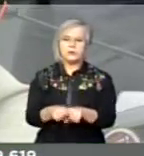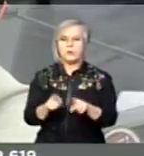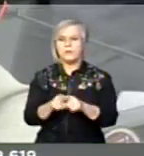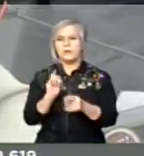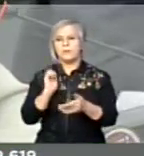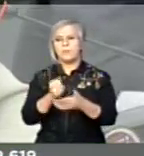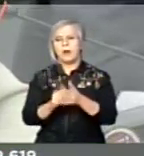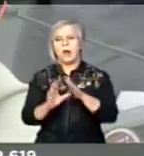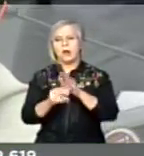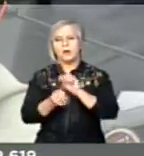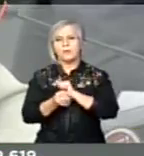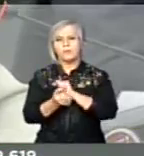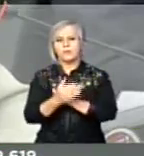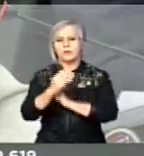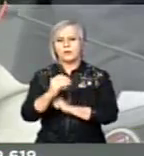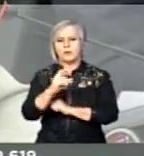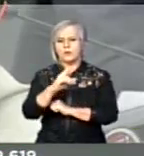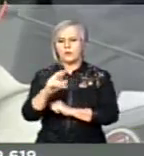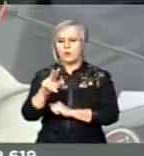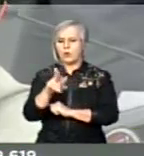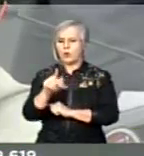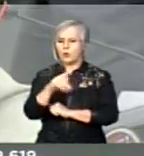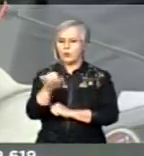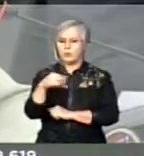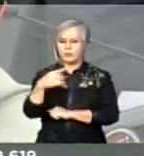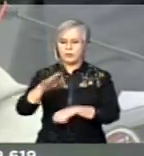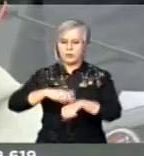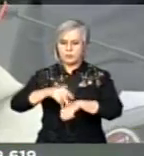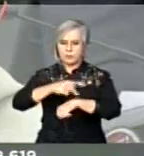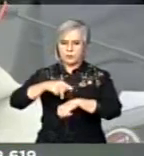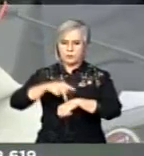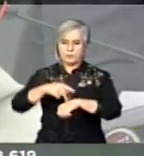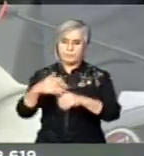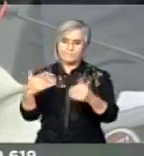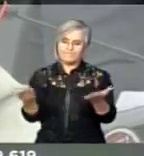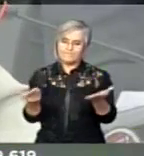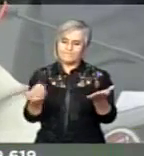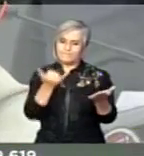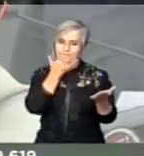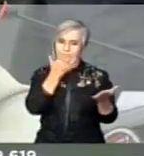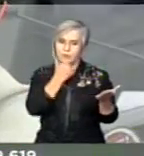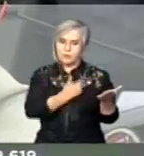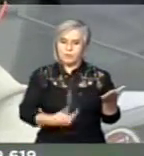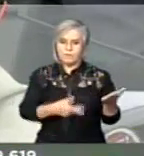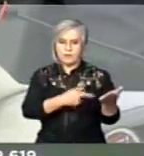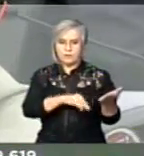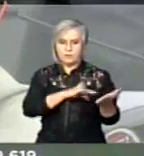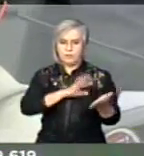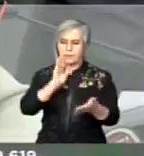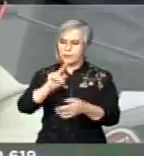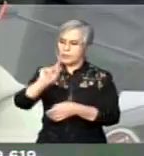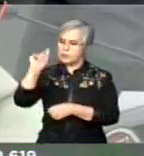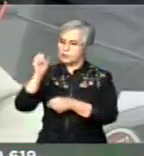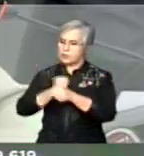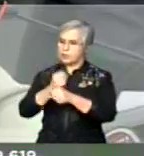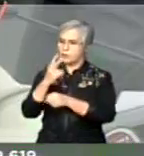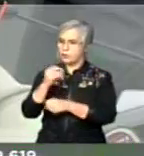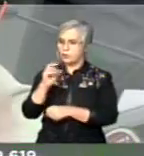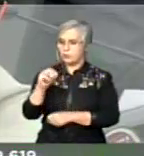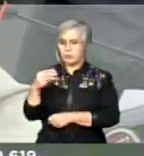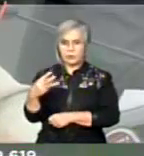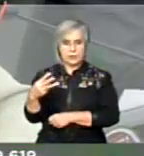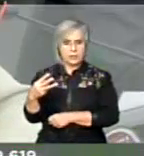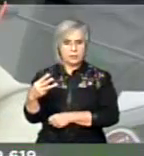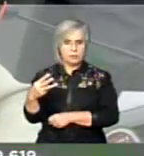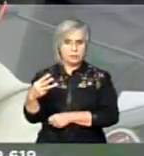corrupção sistêmica que há nesse país. Infelizmente, os governos do PT, desde 2003, com Henrique Meirelles no Banco